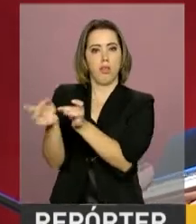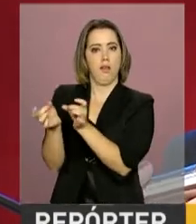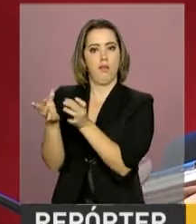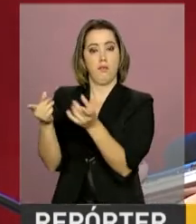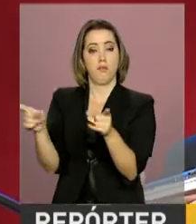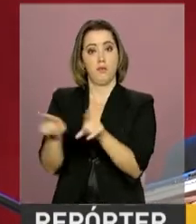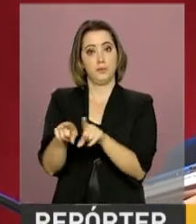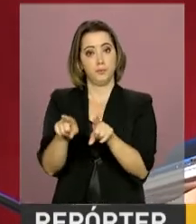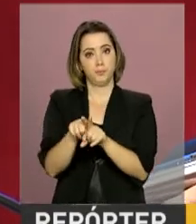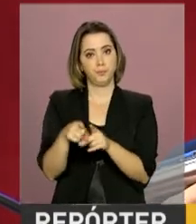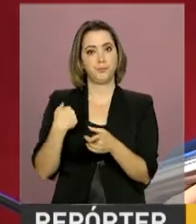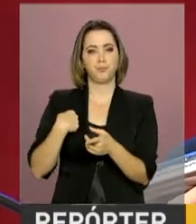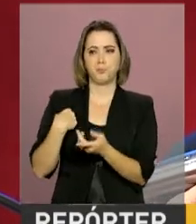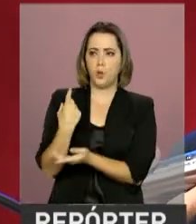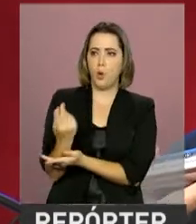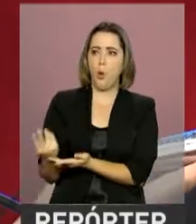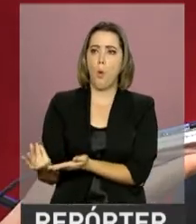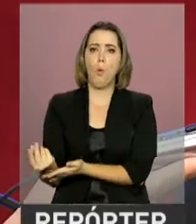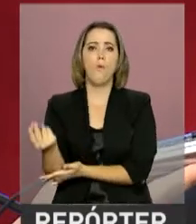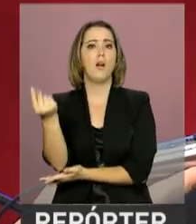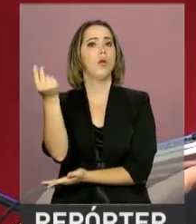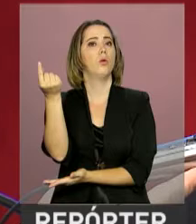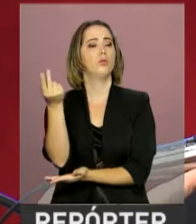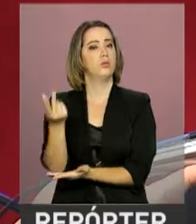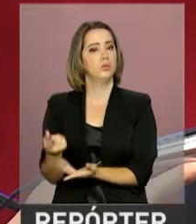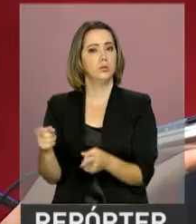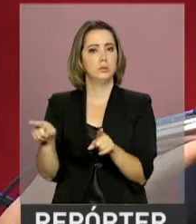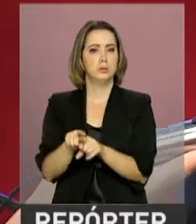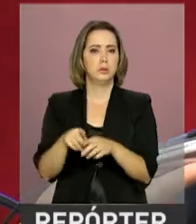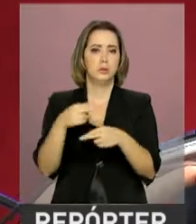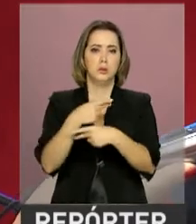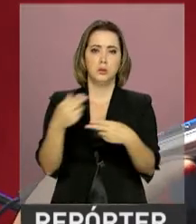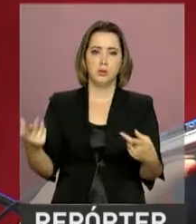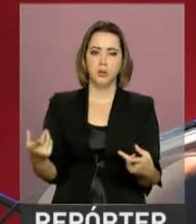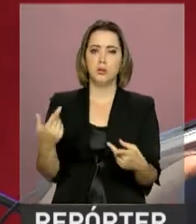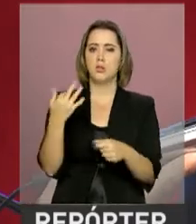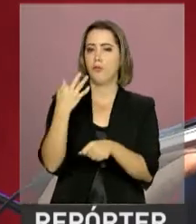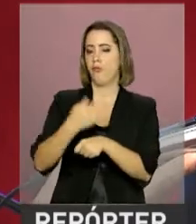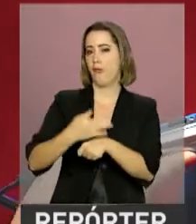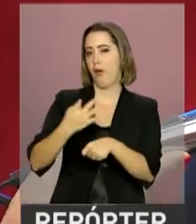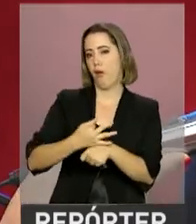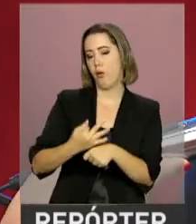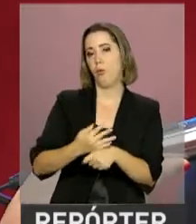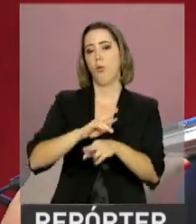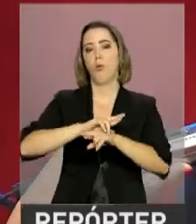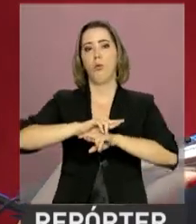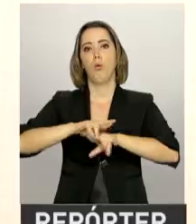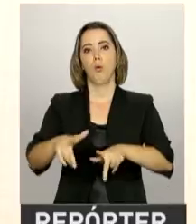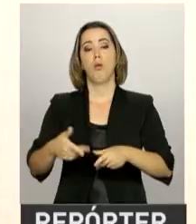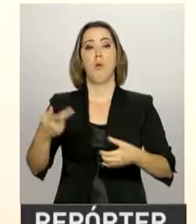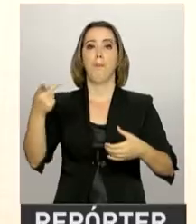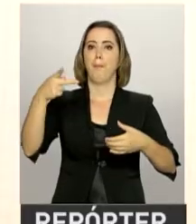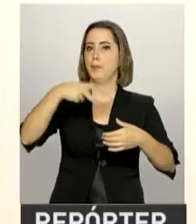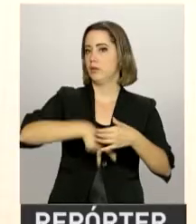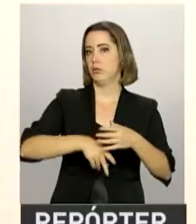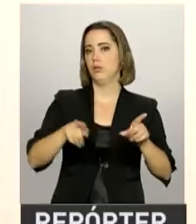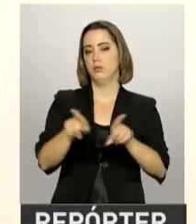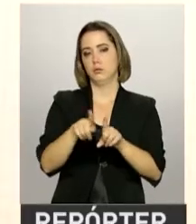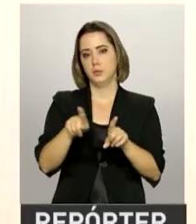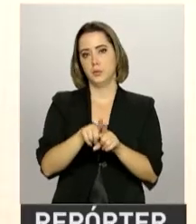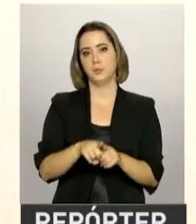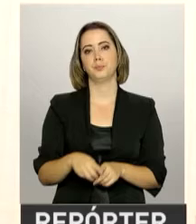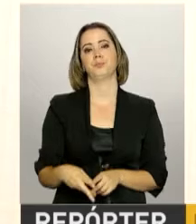das cotações internacionais de commodities minerais importantes, como minério de ferro e o petróleo. Pelo terceiro